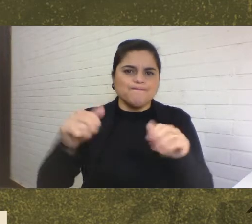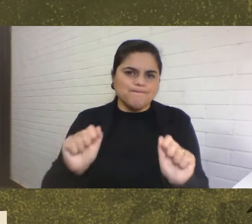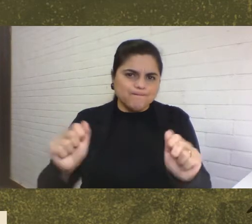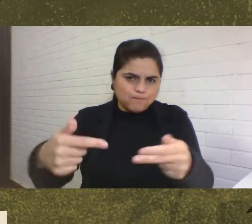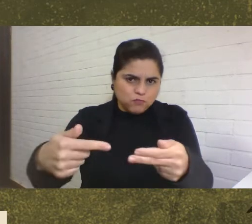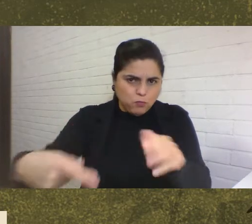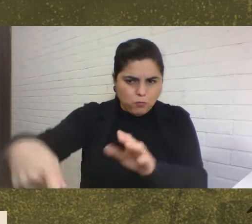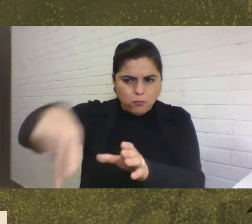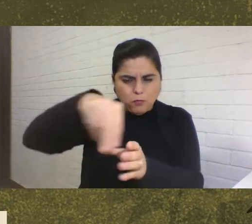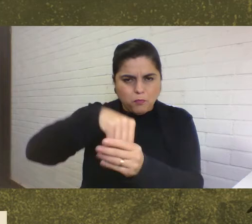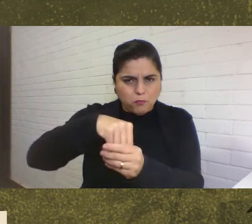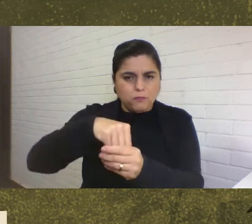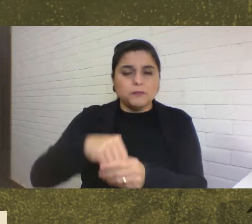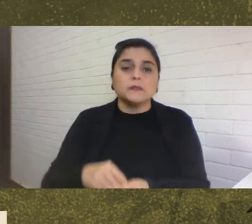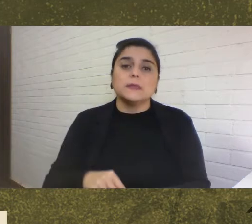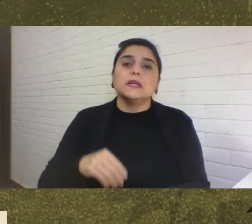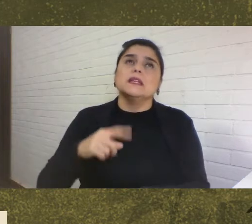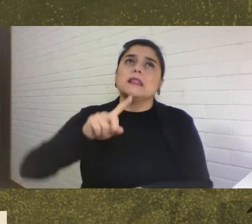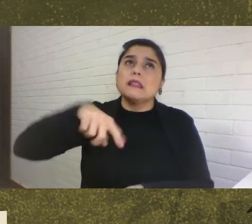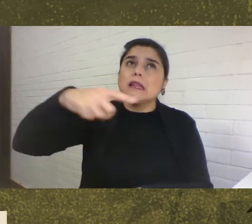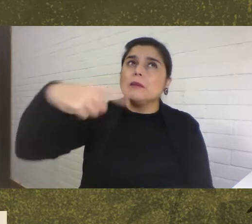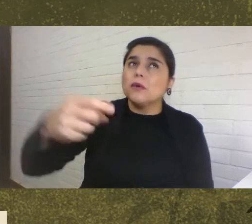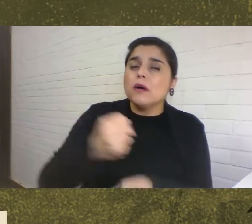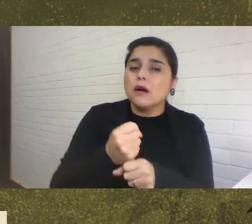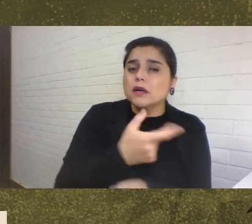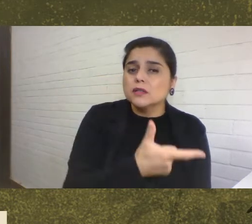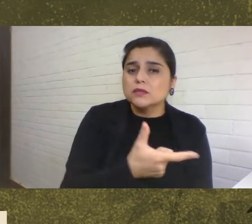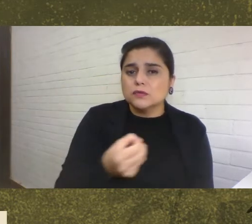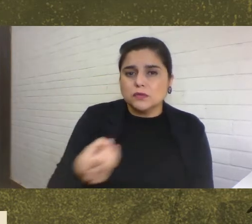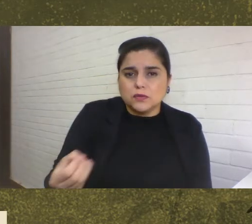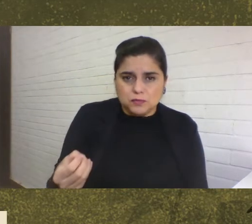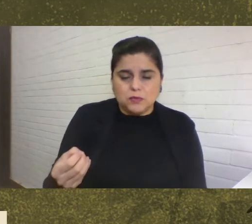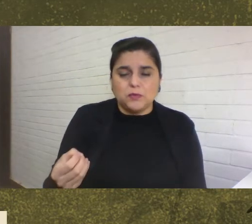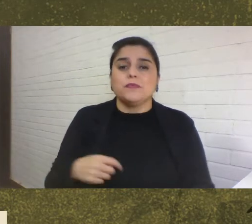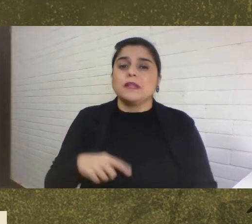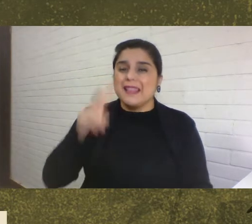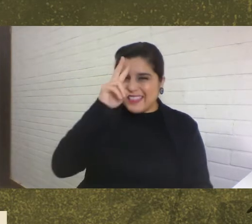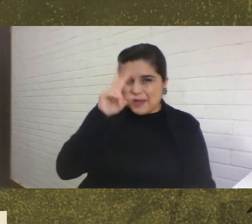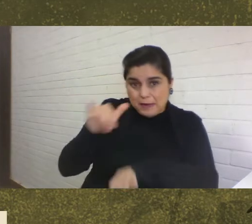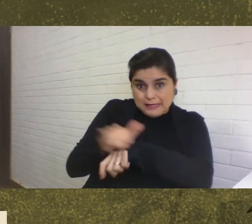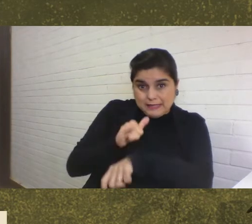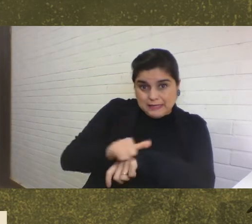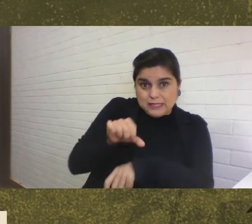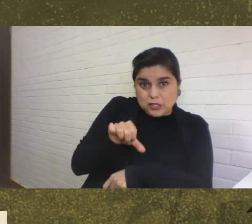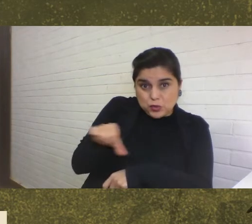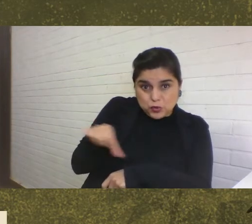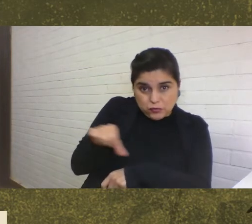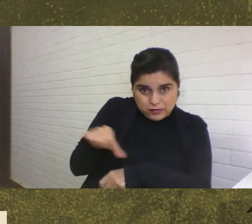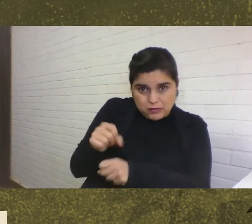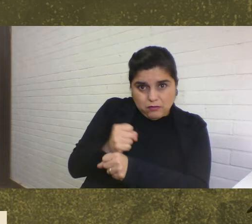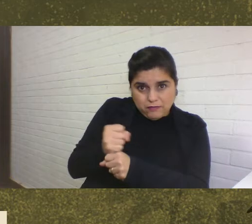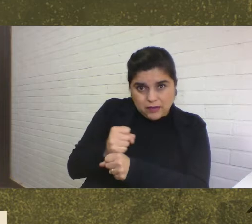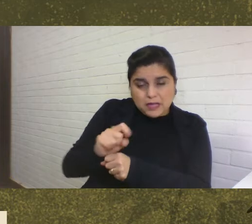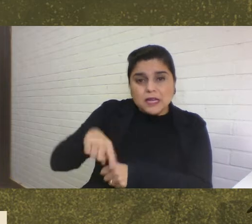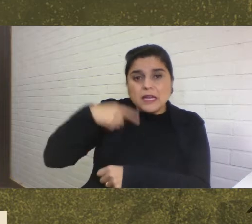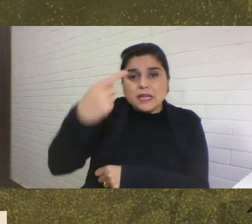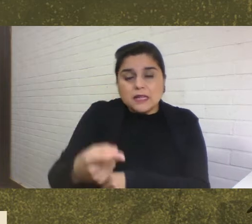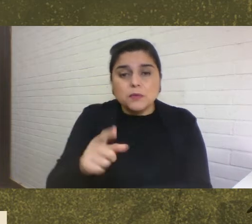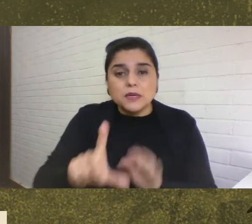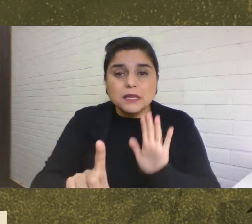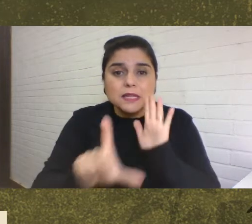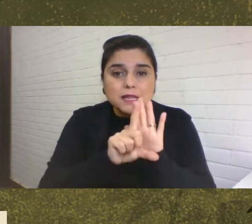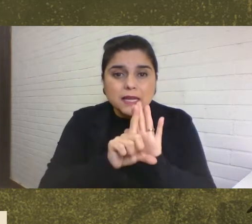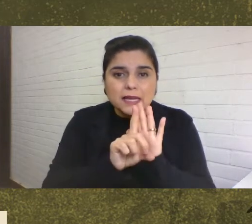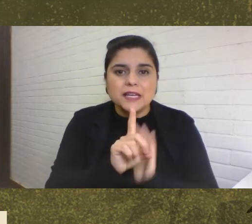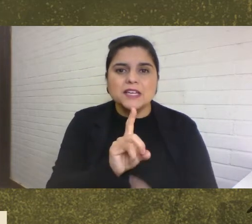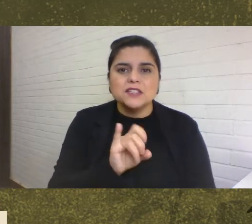em 2000. Portanto, temos a estratégia de 99 e a lei da descriminalização de 2000. Em